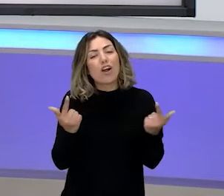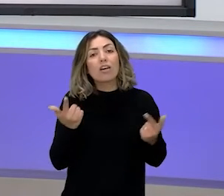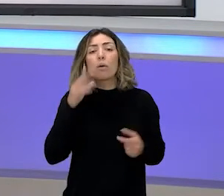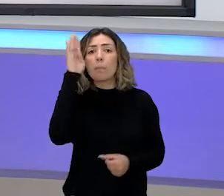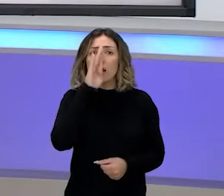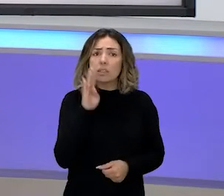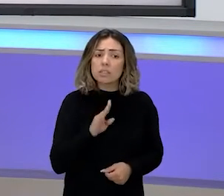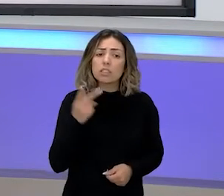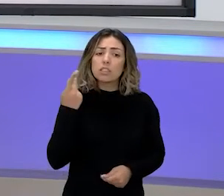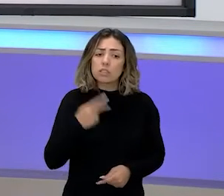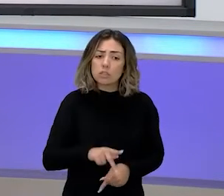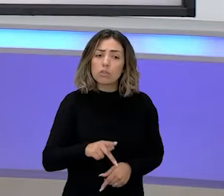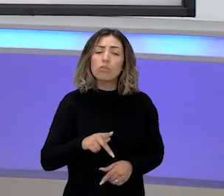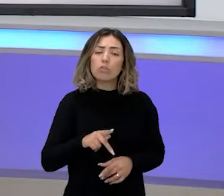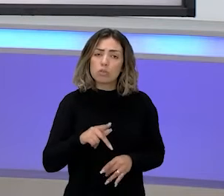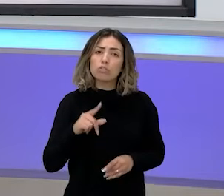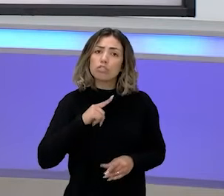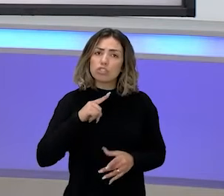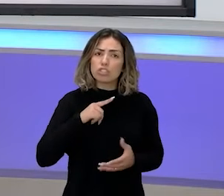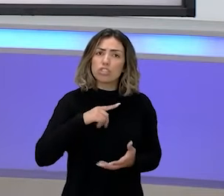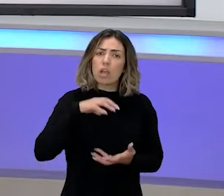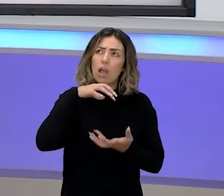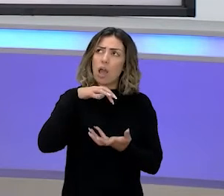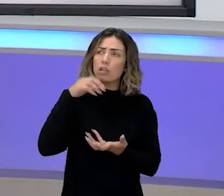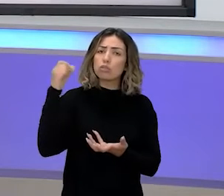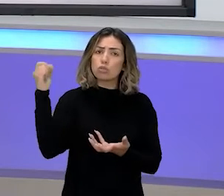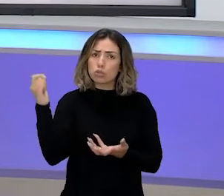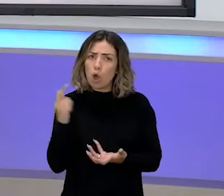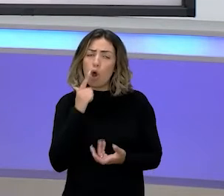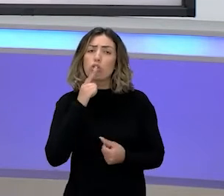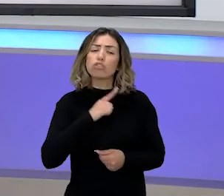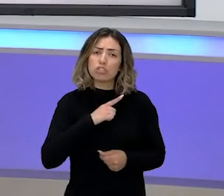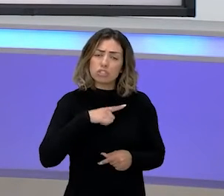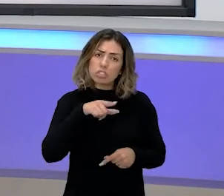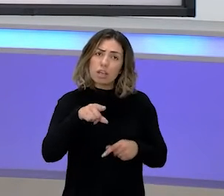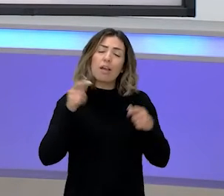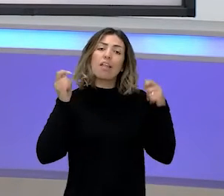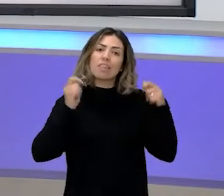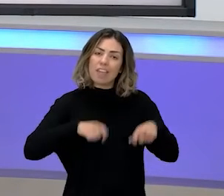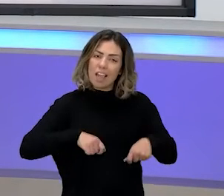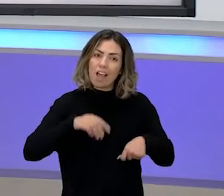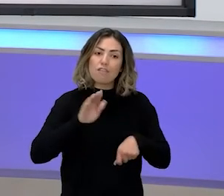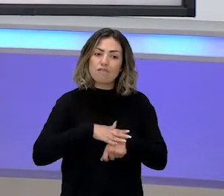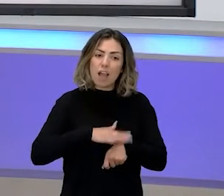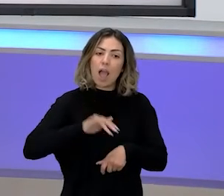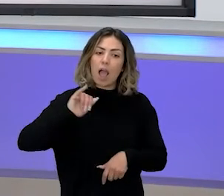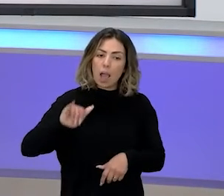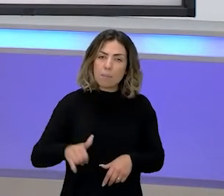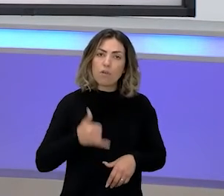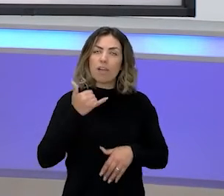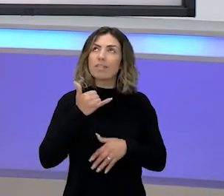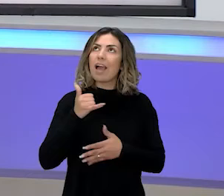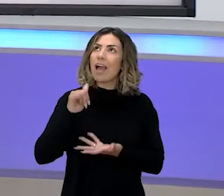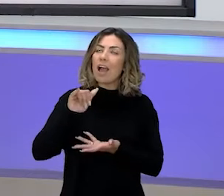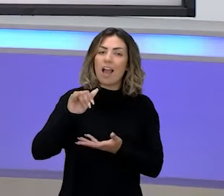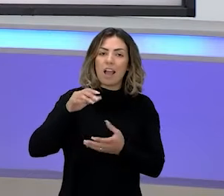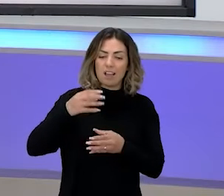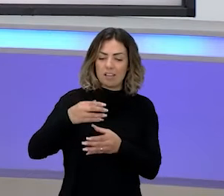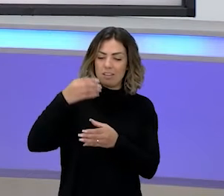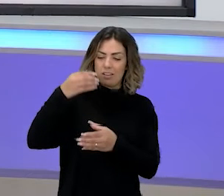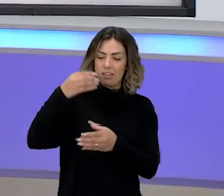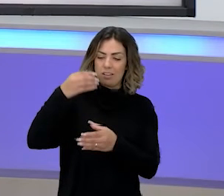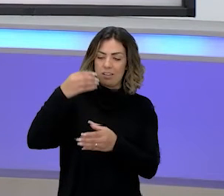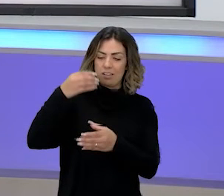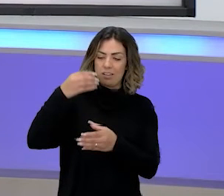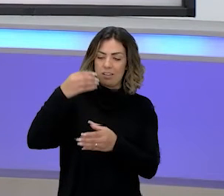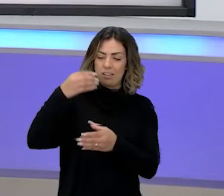região, na região intertropical, é o lugar onde você pode fazer o maior aproveitamento desse litro de luz, porque é a região